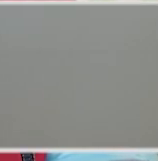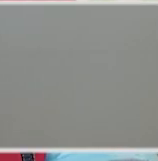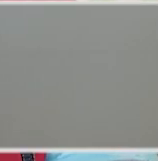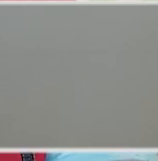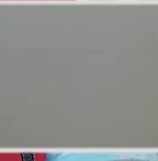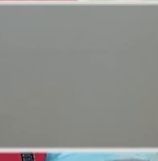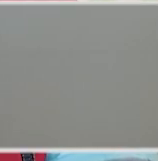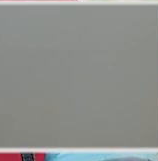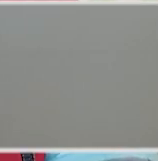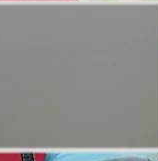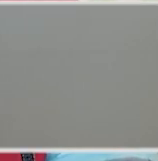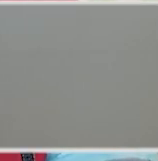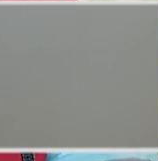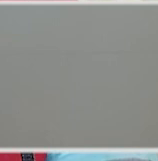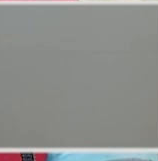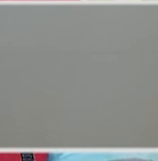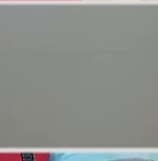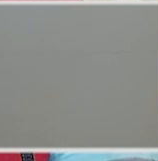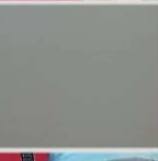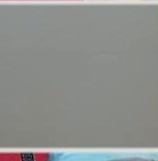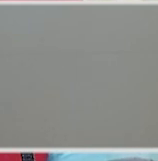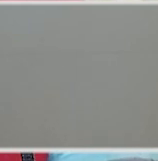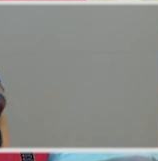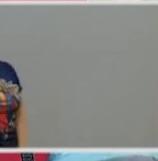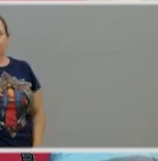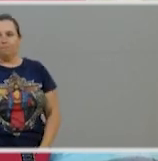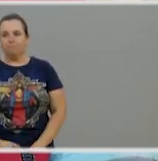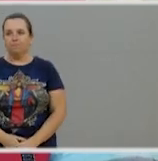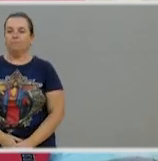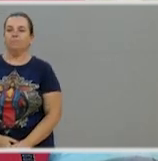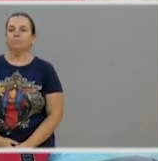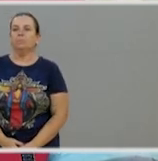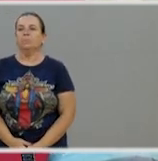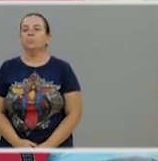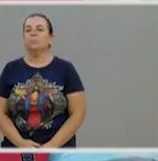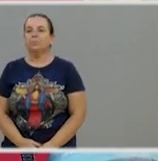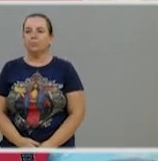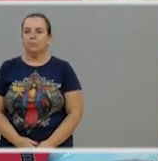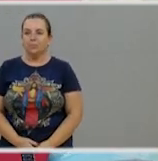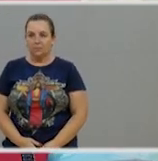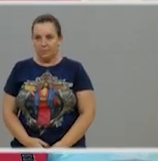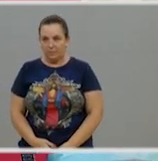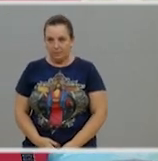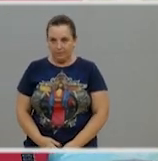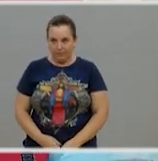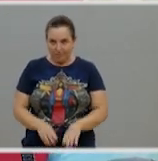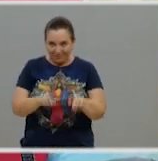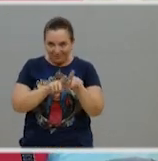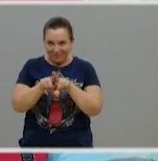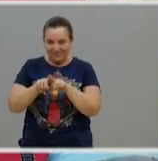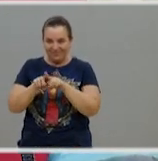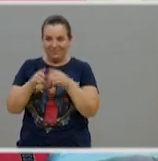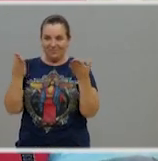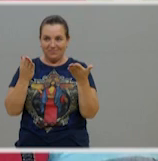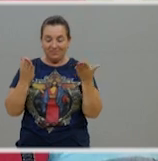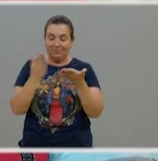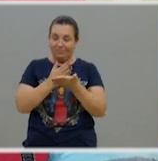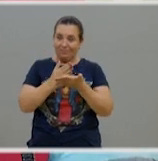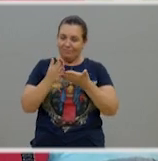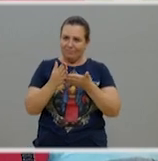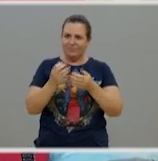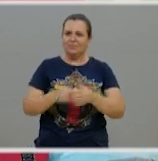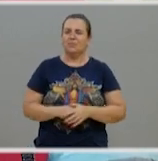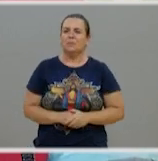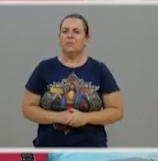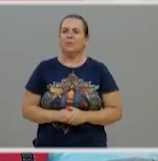Nossa caminhada quaresmal continua e hoje contemplamos a glória de Cristo que chama